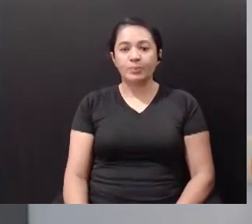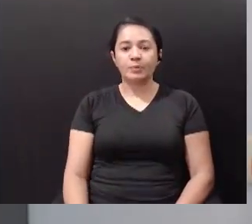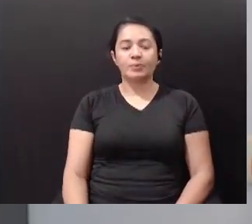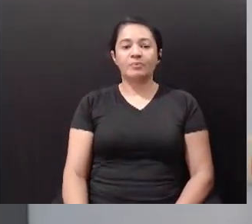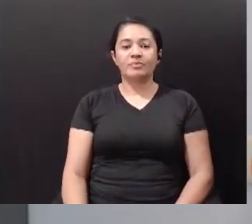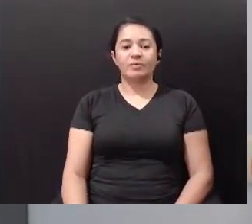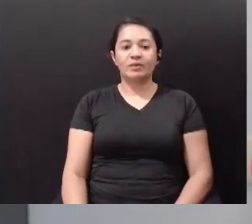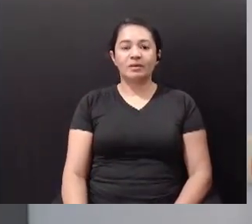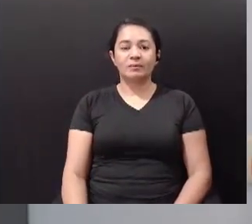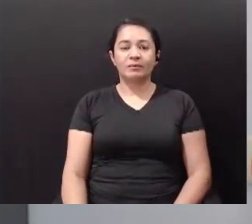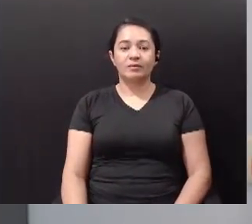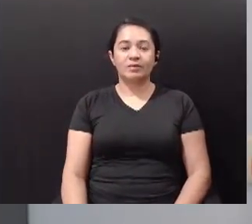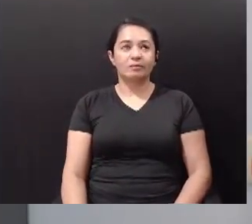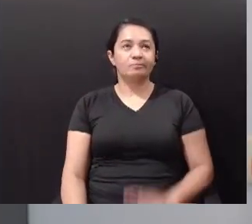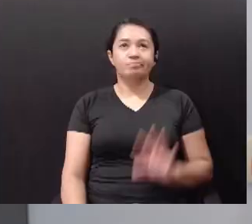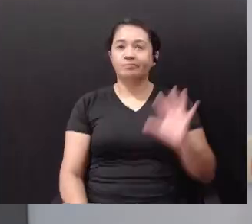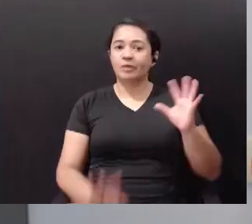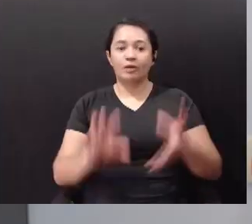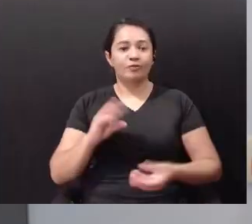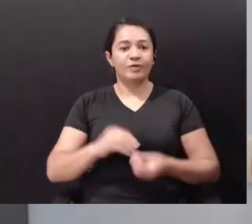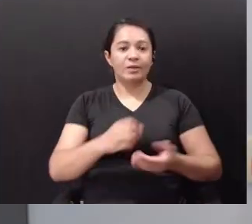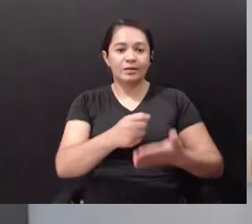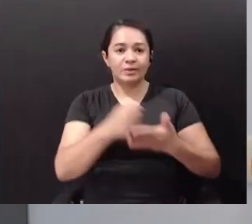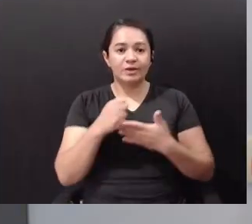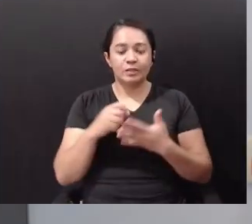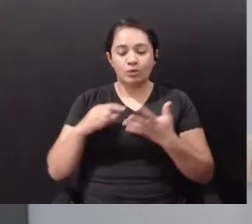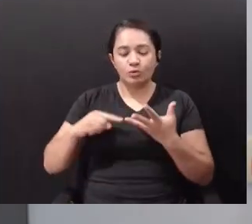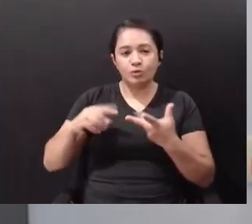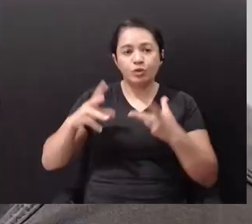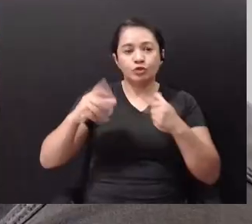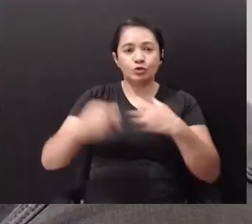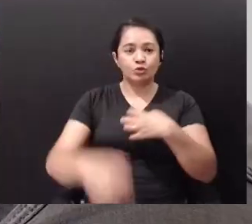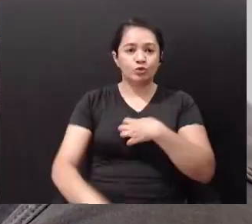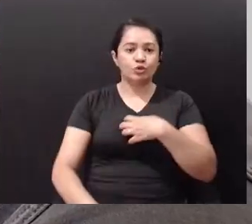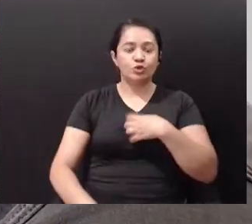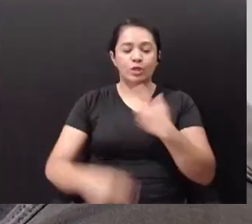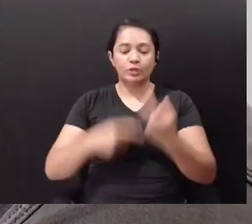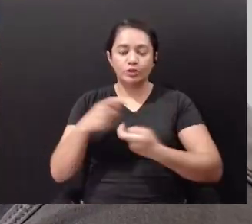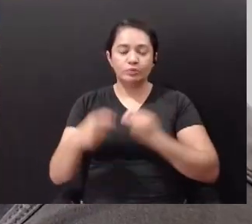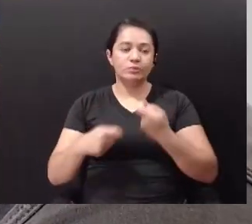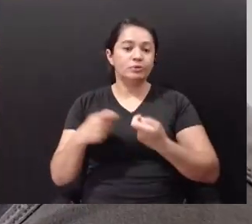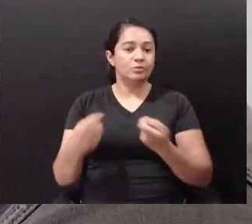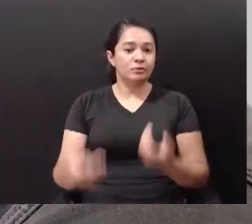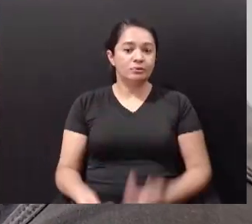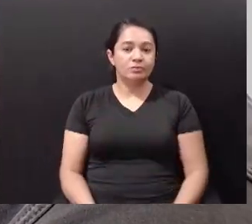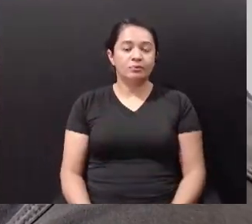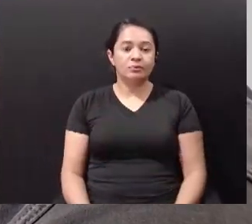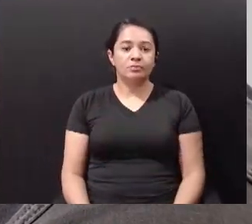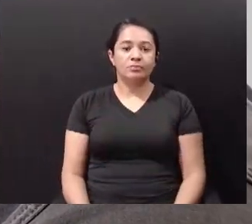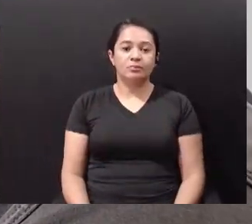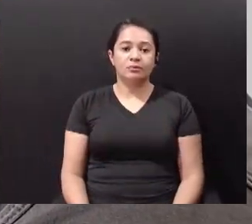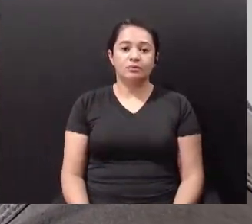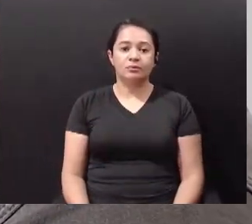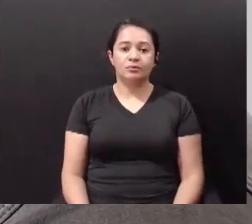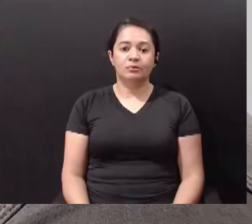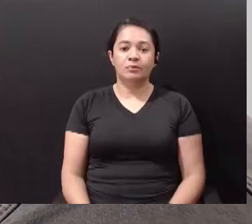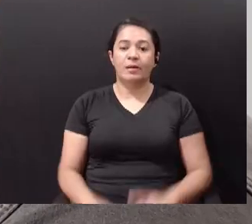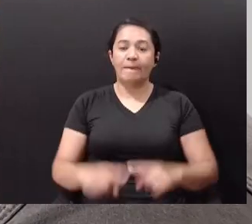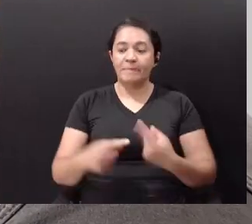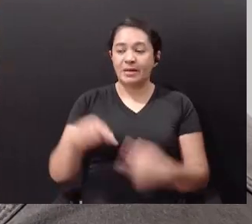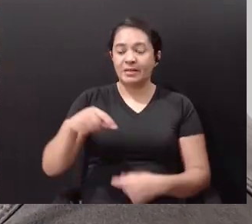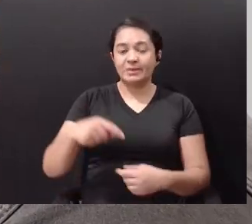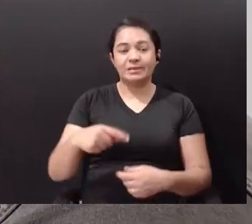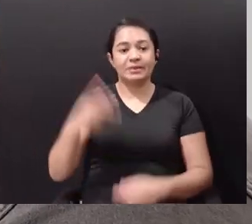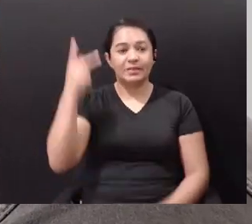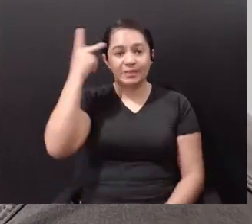enfim, traziam todas as formas também de administração. No caso da província de São Paulo, havia parte